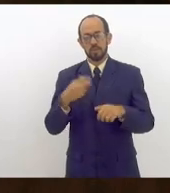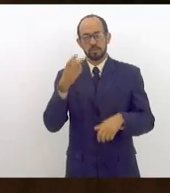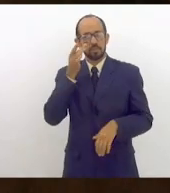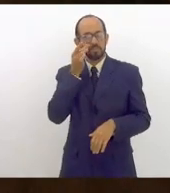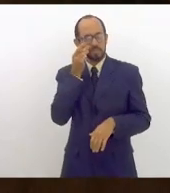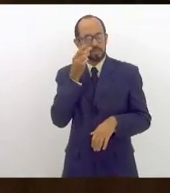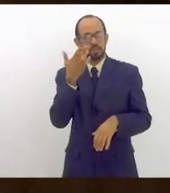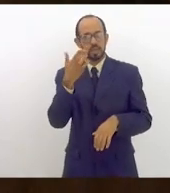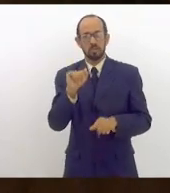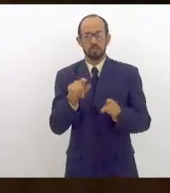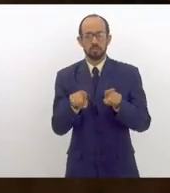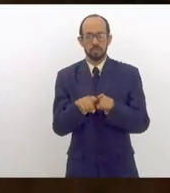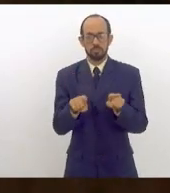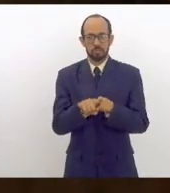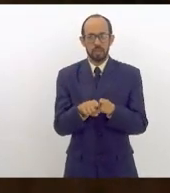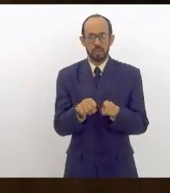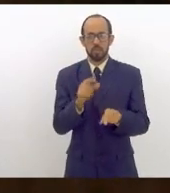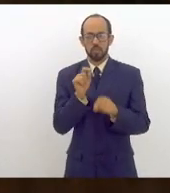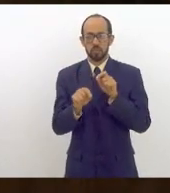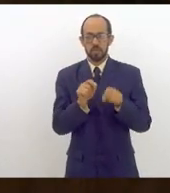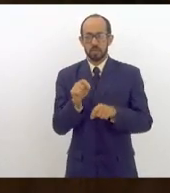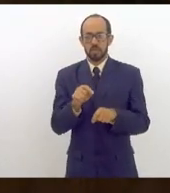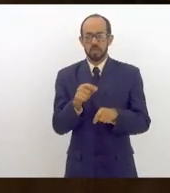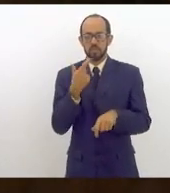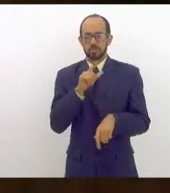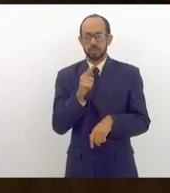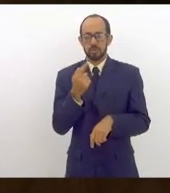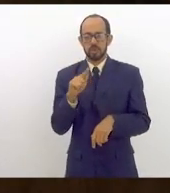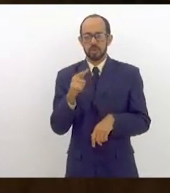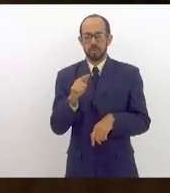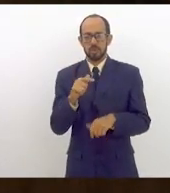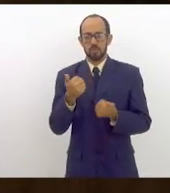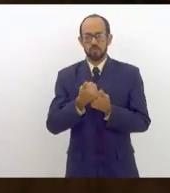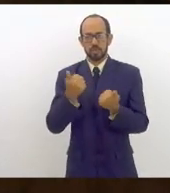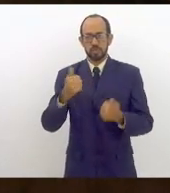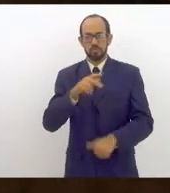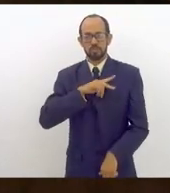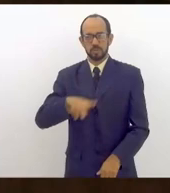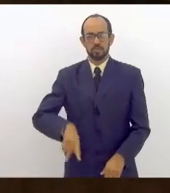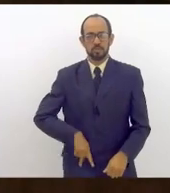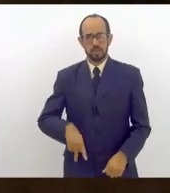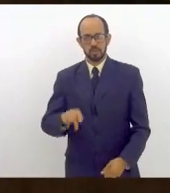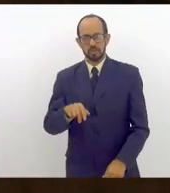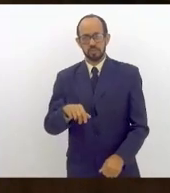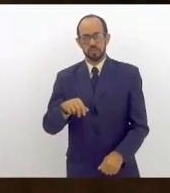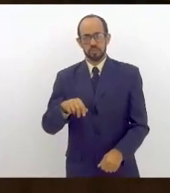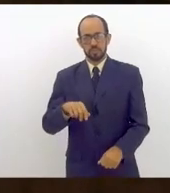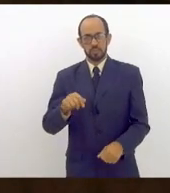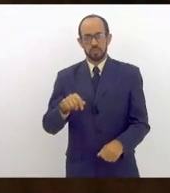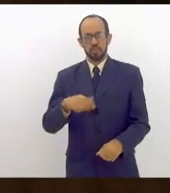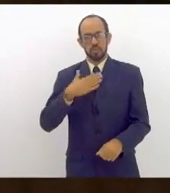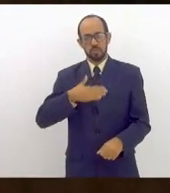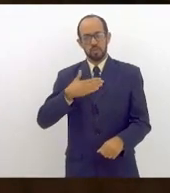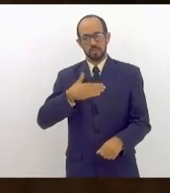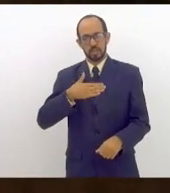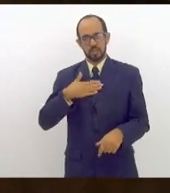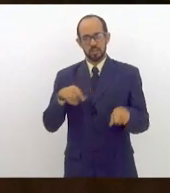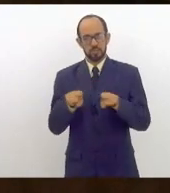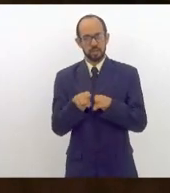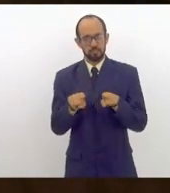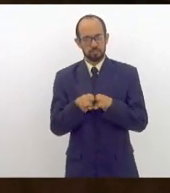já garantindo que o vice-presidente eleito, Thiago Pampulha, me falou hoje que gostaria de estar presente